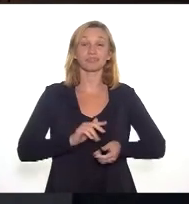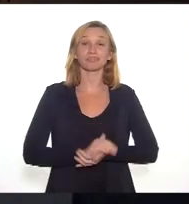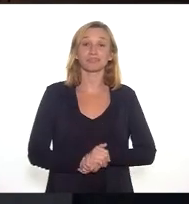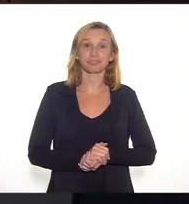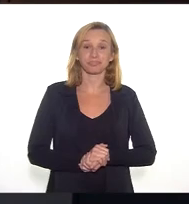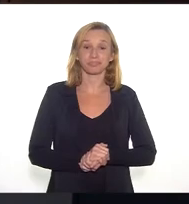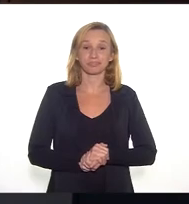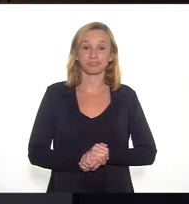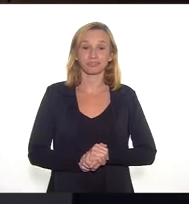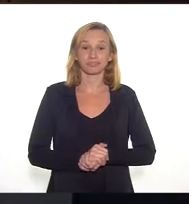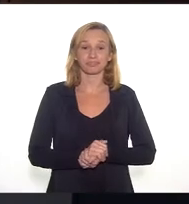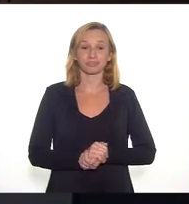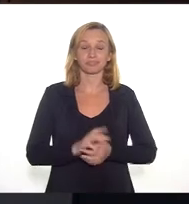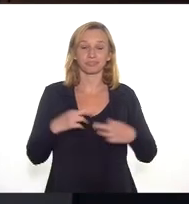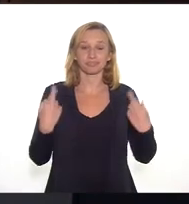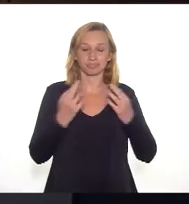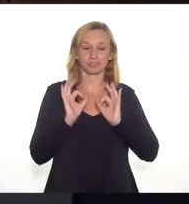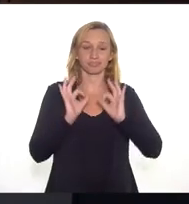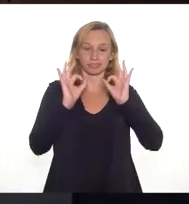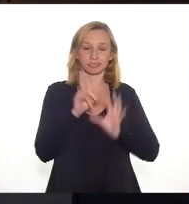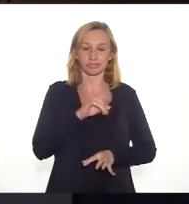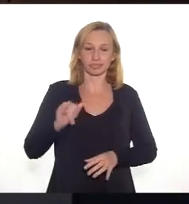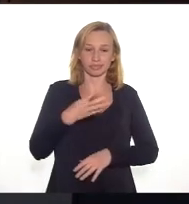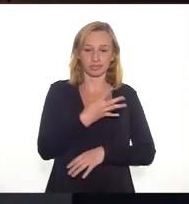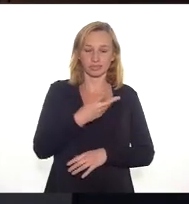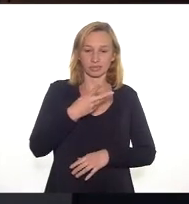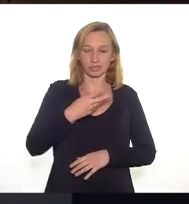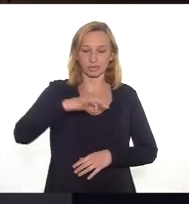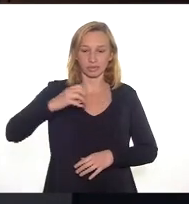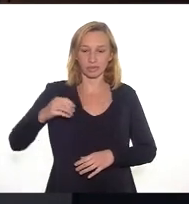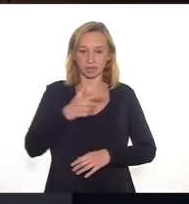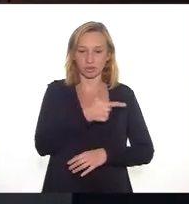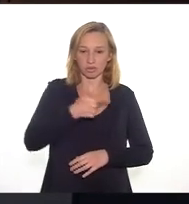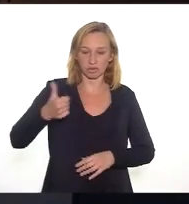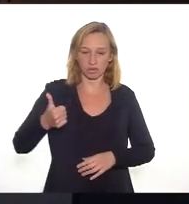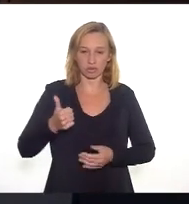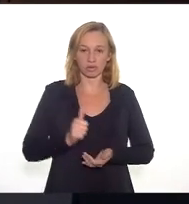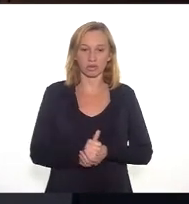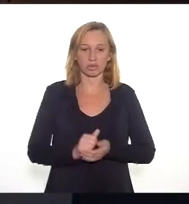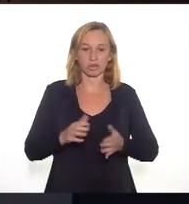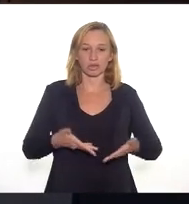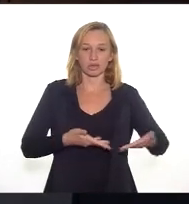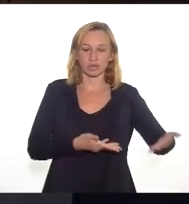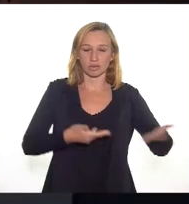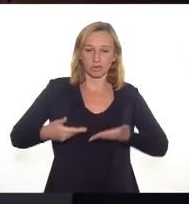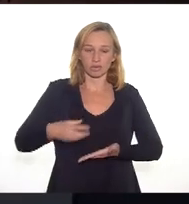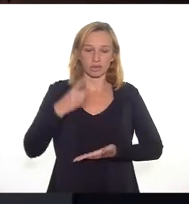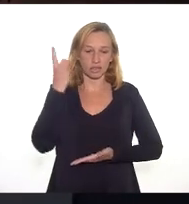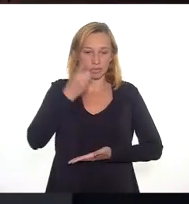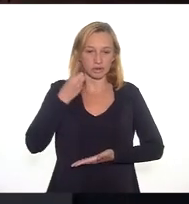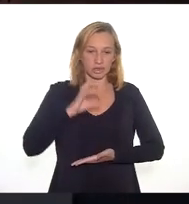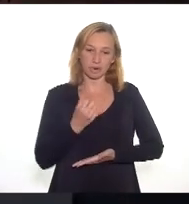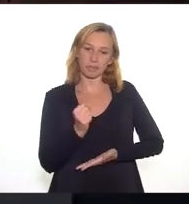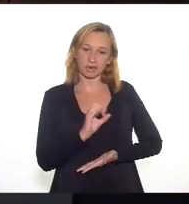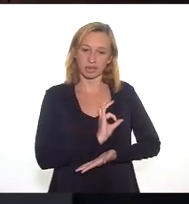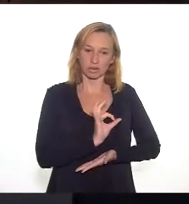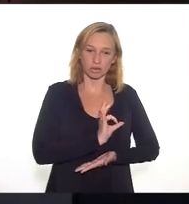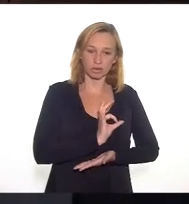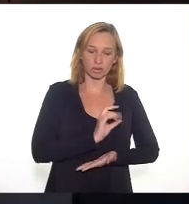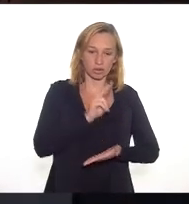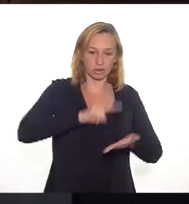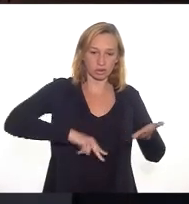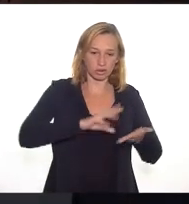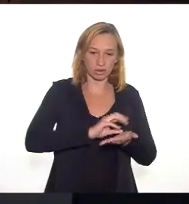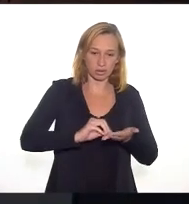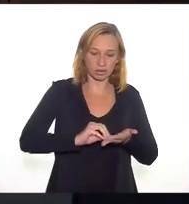trabalhos. Está aberta a sessão ordinária do dia 4 de maio de 2021. A presidência convida a deputada Marta Rocha a fazer